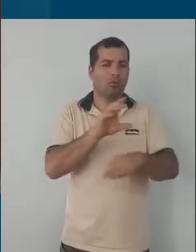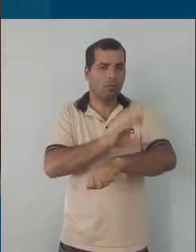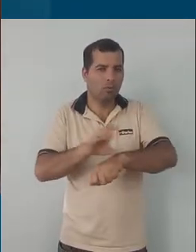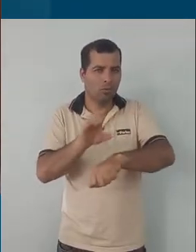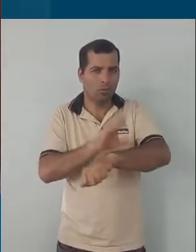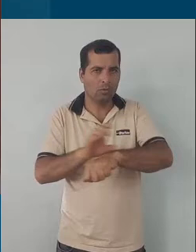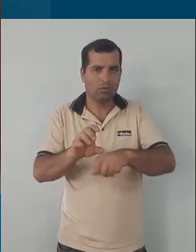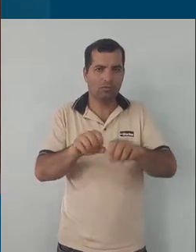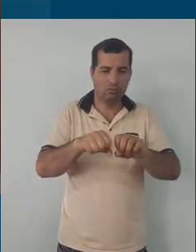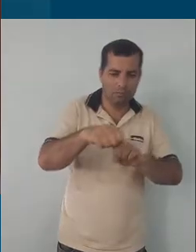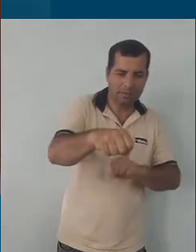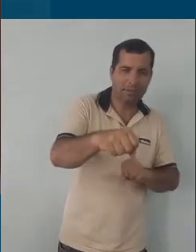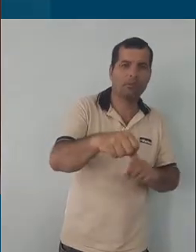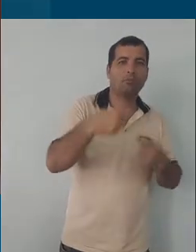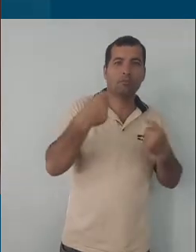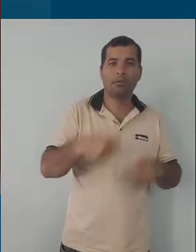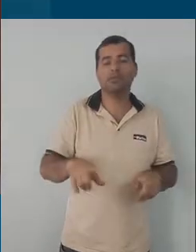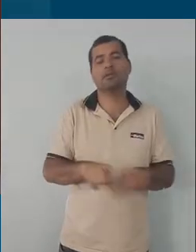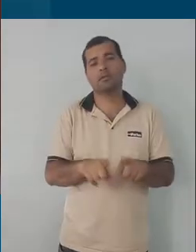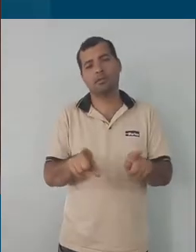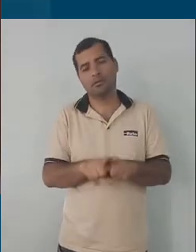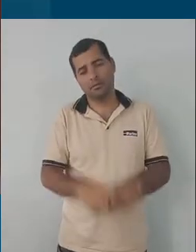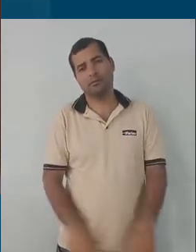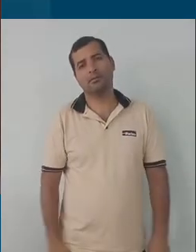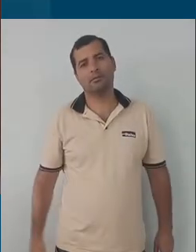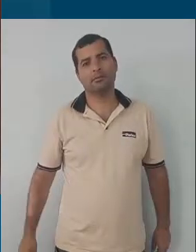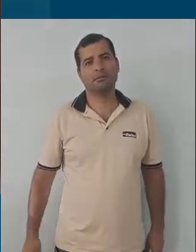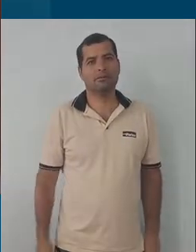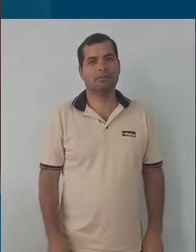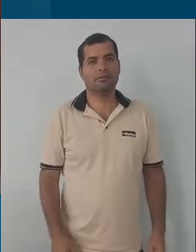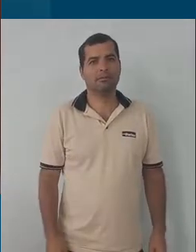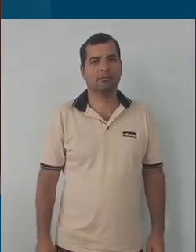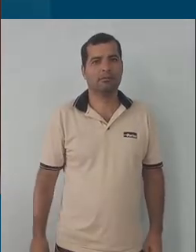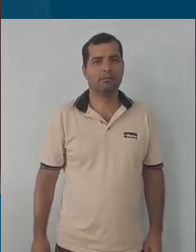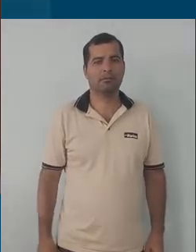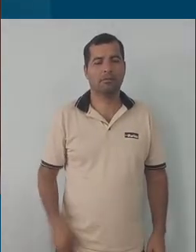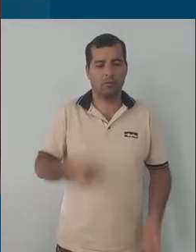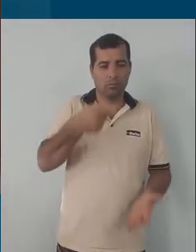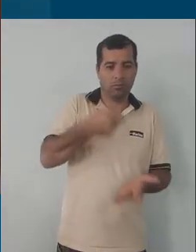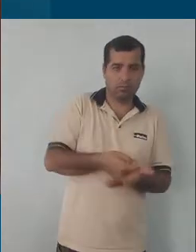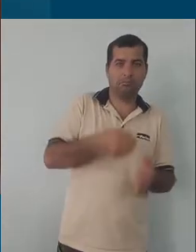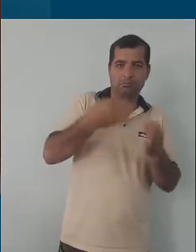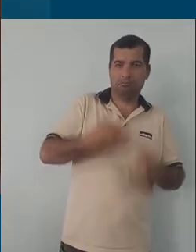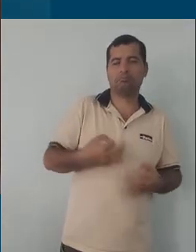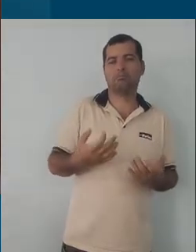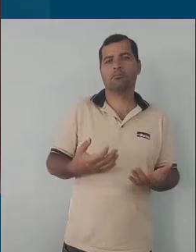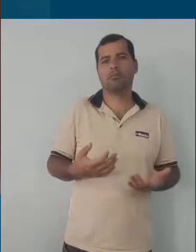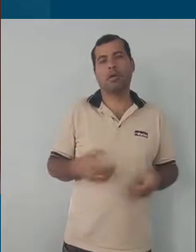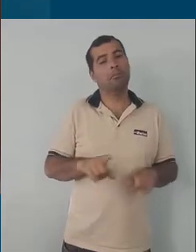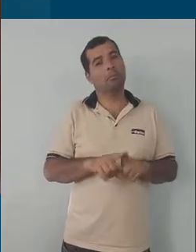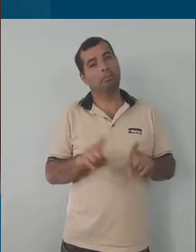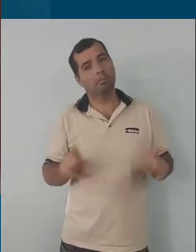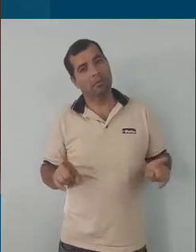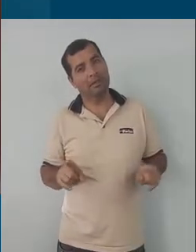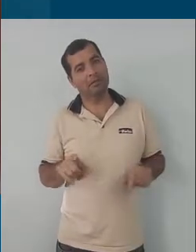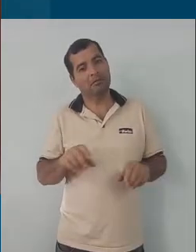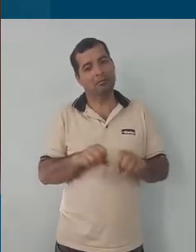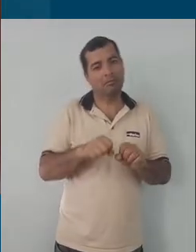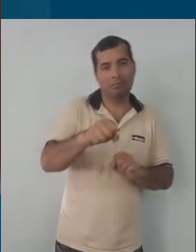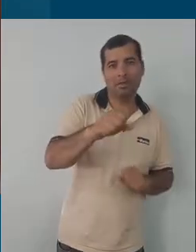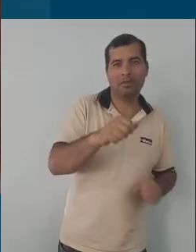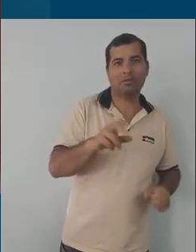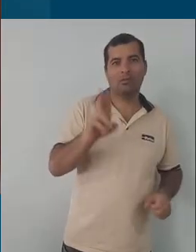já deveriam estar fazendo de uma forma mais enfática, né? Mas como a maioria de nós não é formado pelas